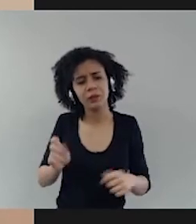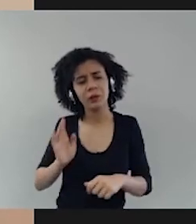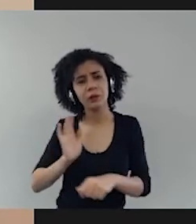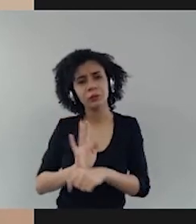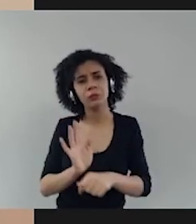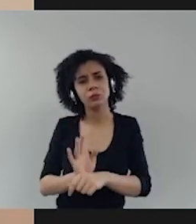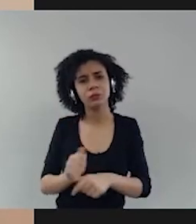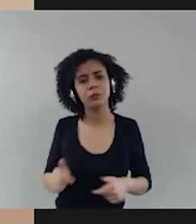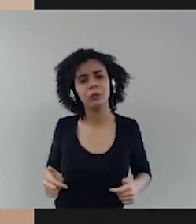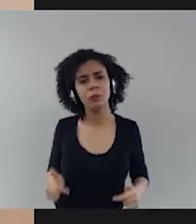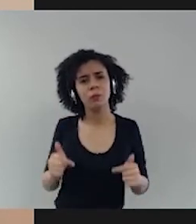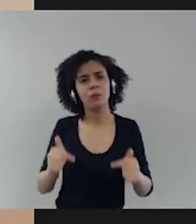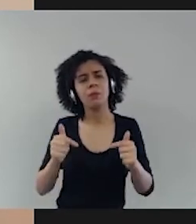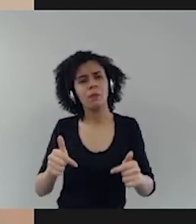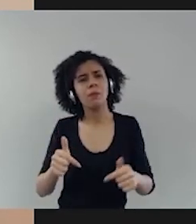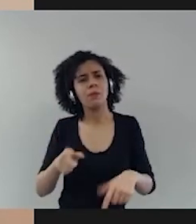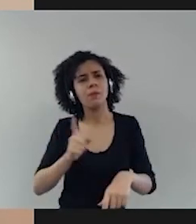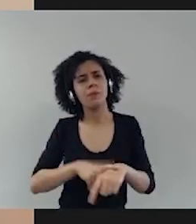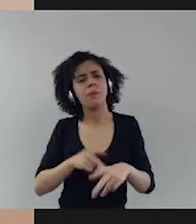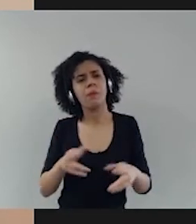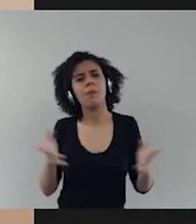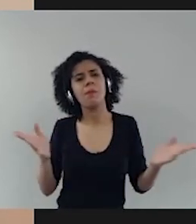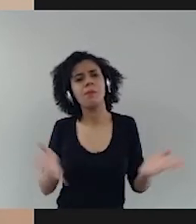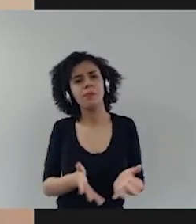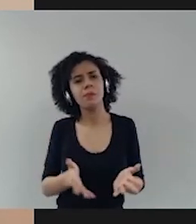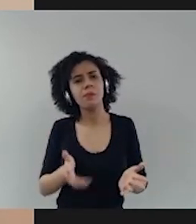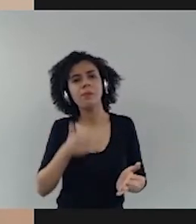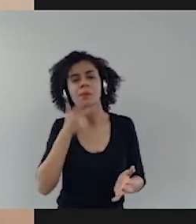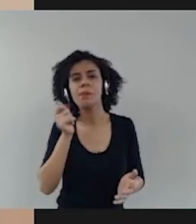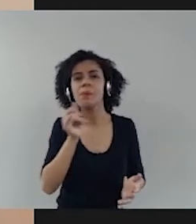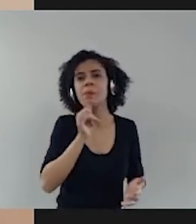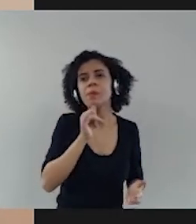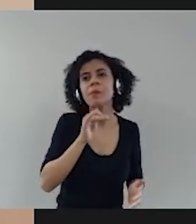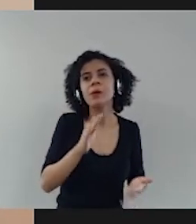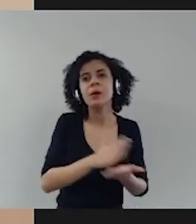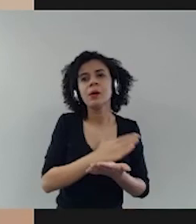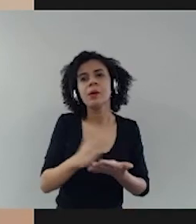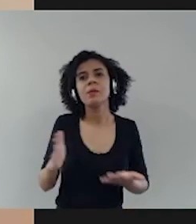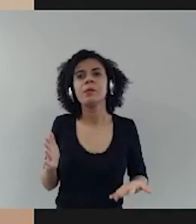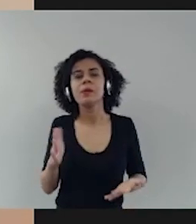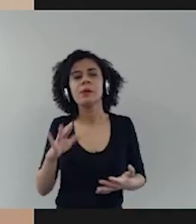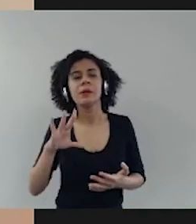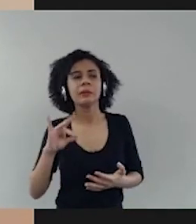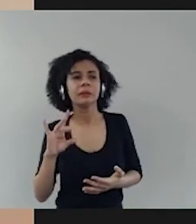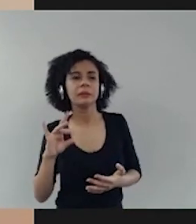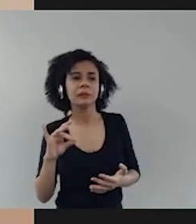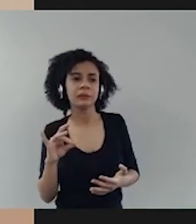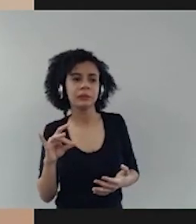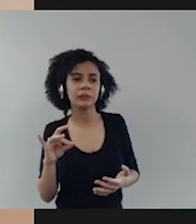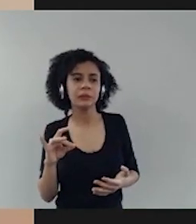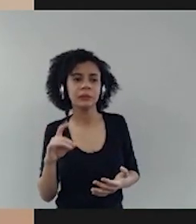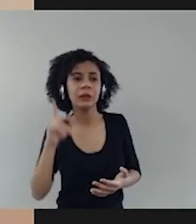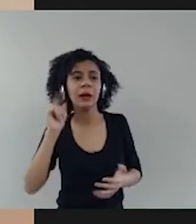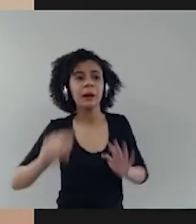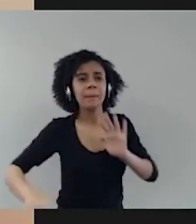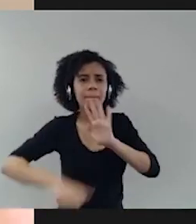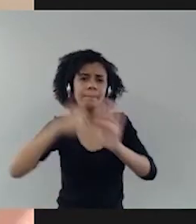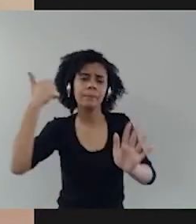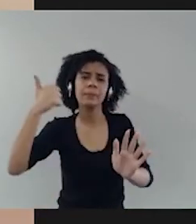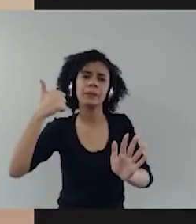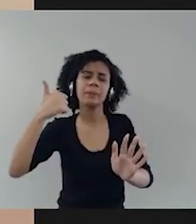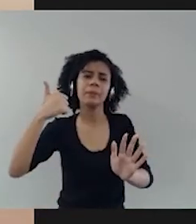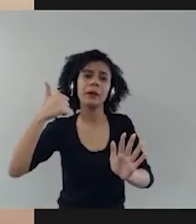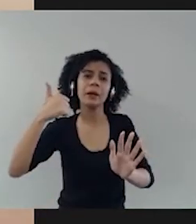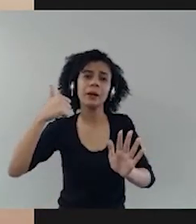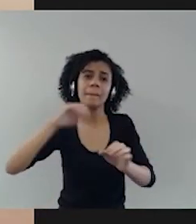fazer enfrentamento de situações como essa, que dizem algumas áreas aí da ciência que essa é uma primeira de outras